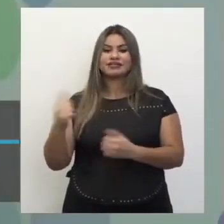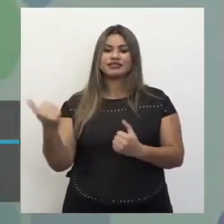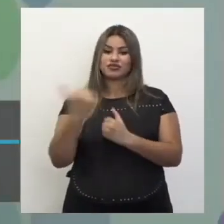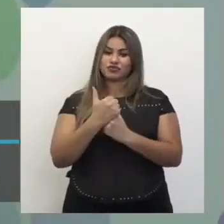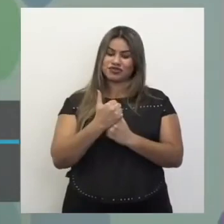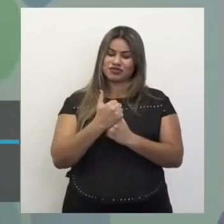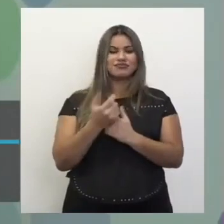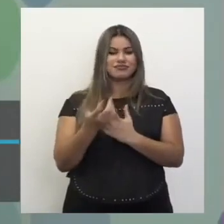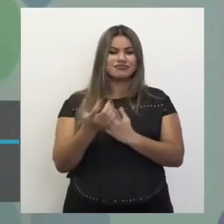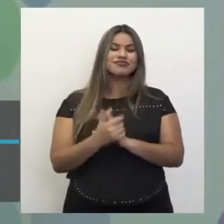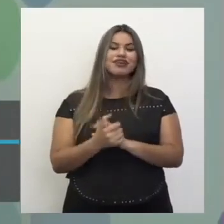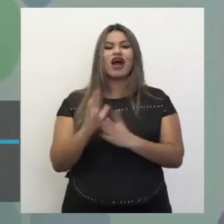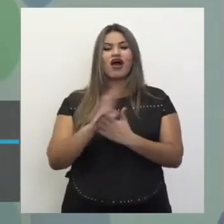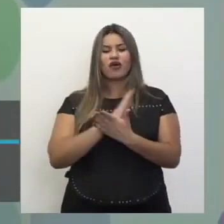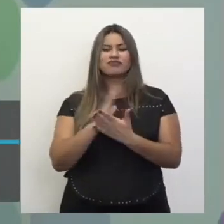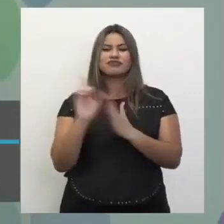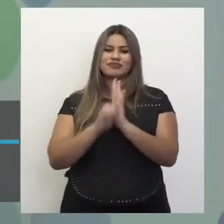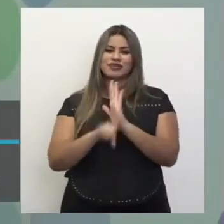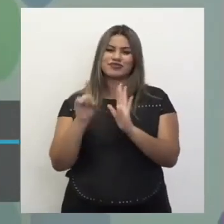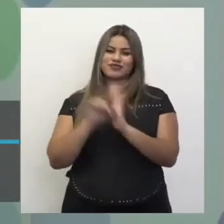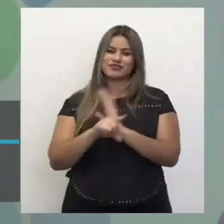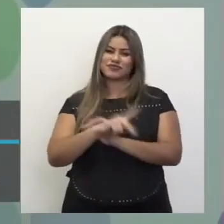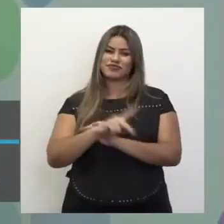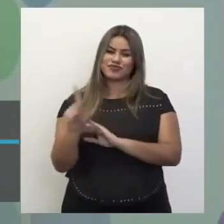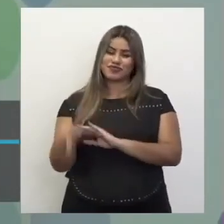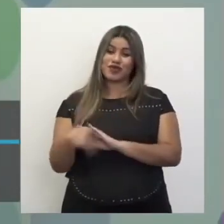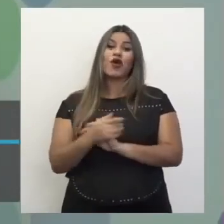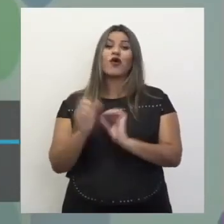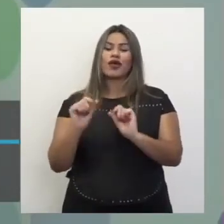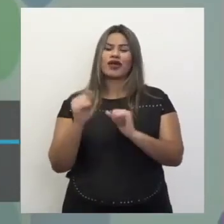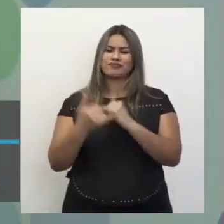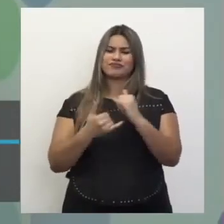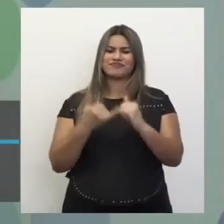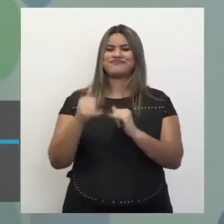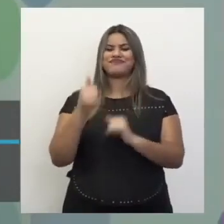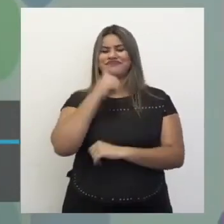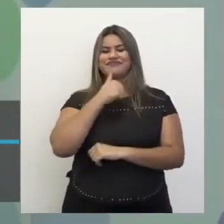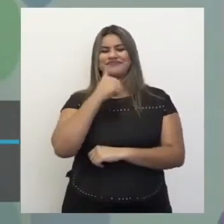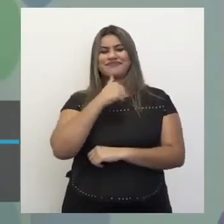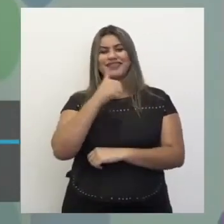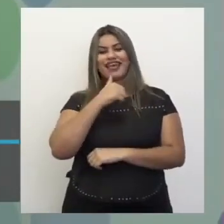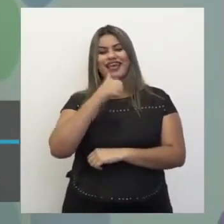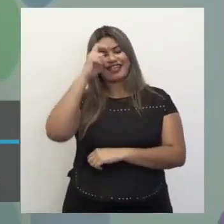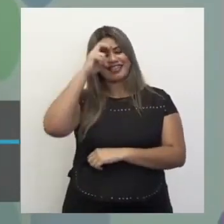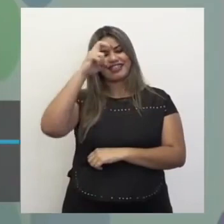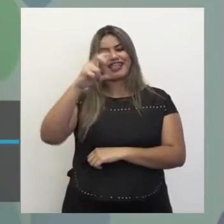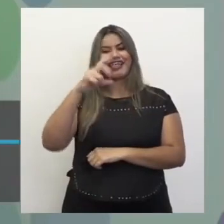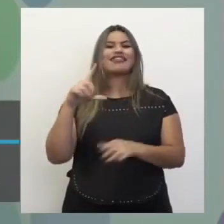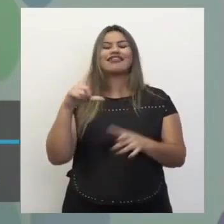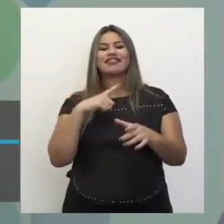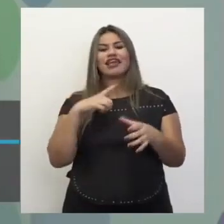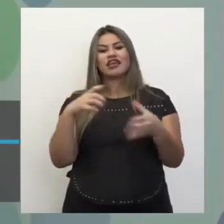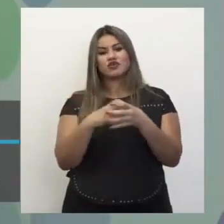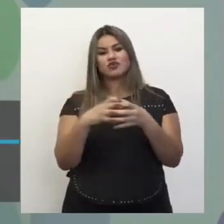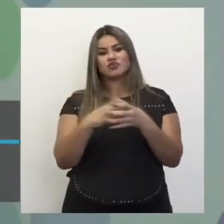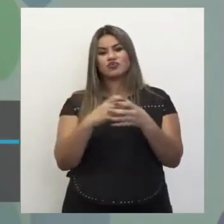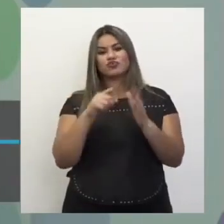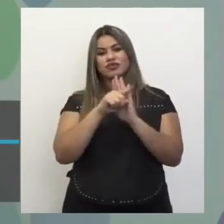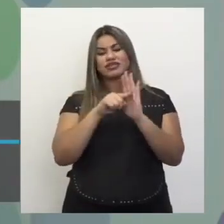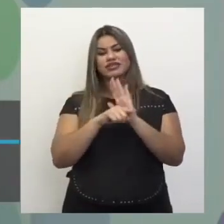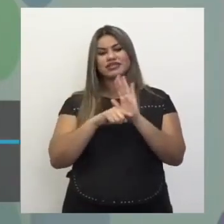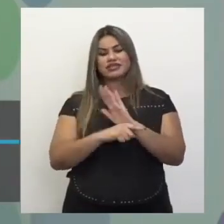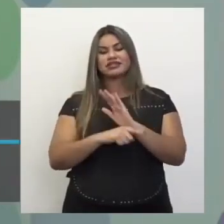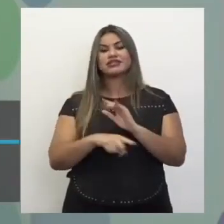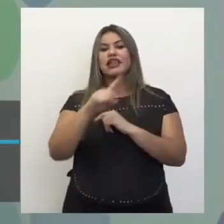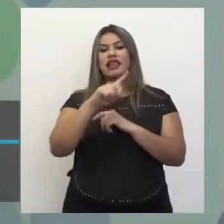Maria Fernanda? Né? Eu estou brincando que a Maria Fernanda ela é muito inteligente, galera, muito. Então ela faz parte de um grupo de pesquisa na universidade e foi